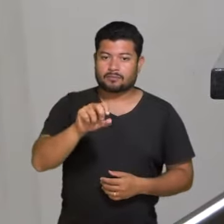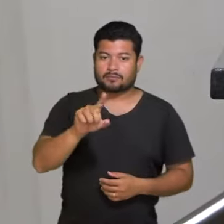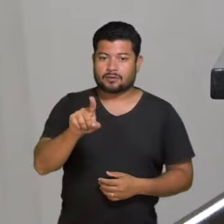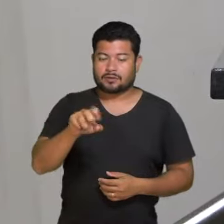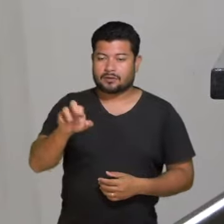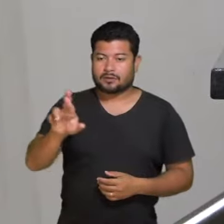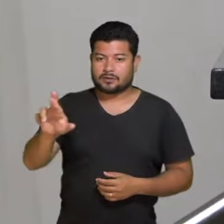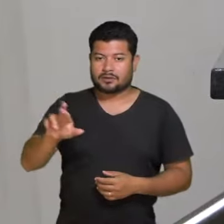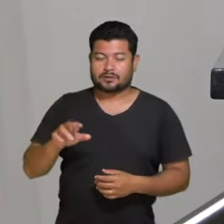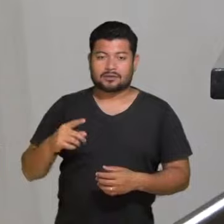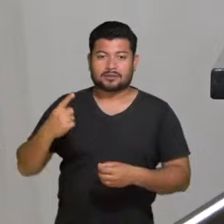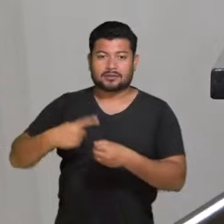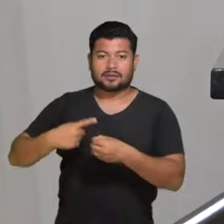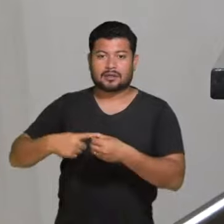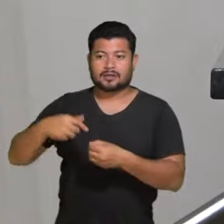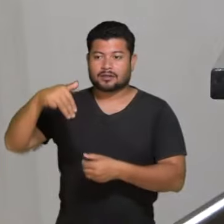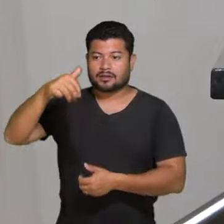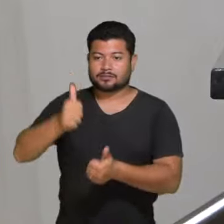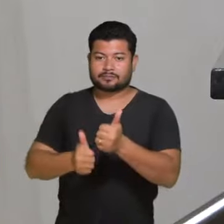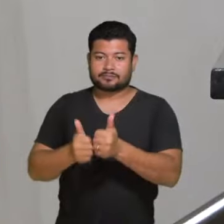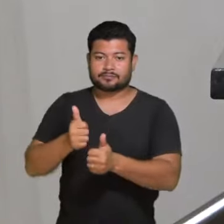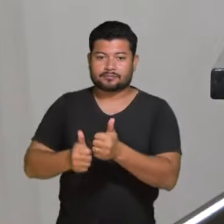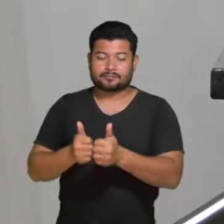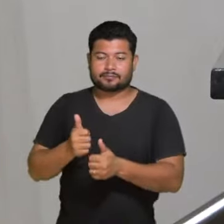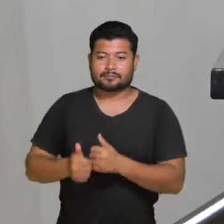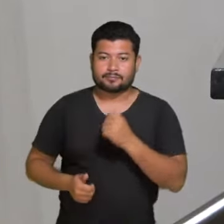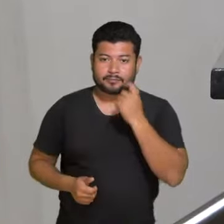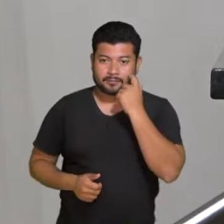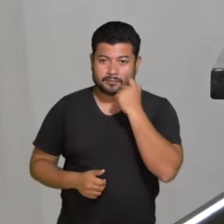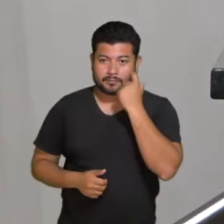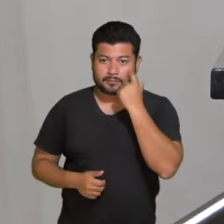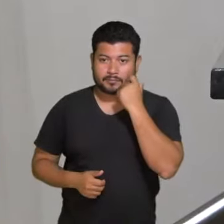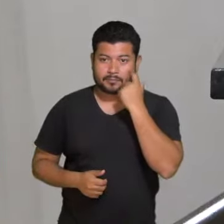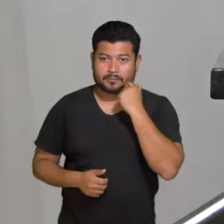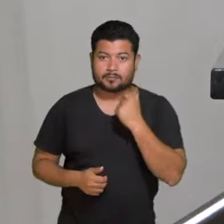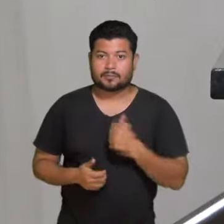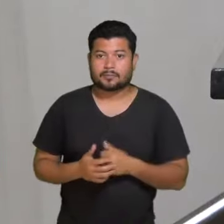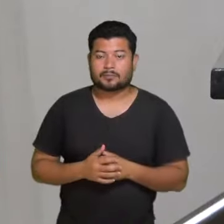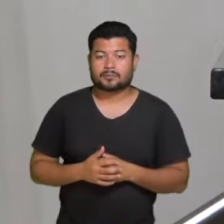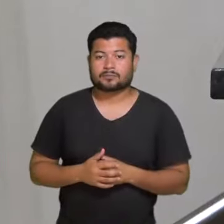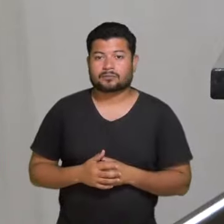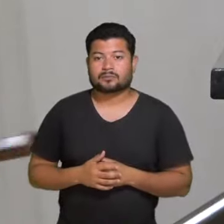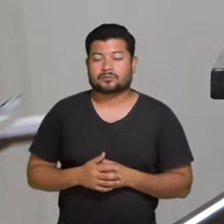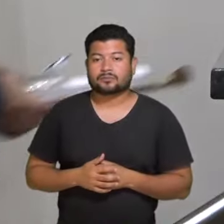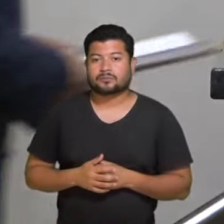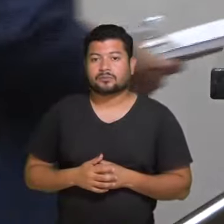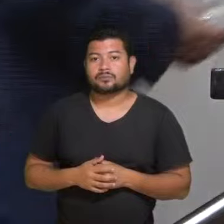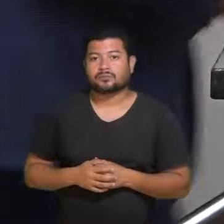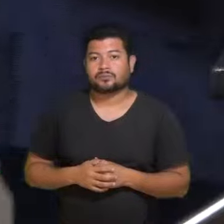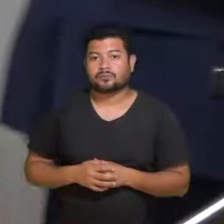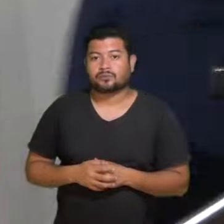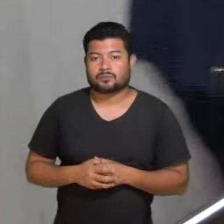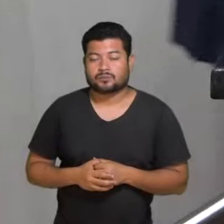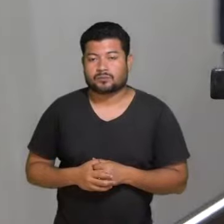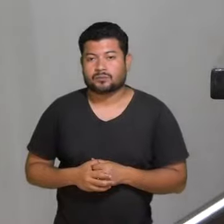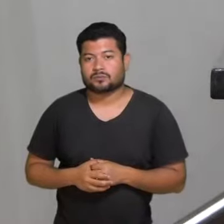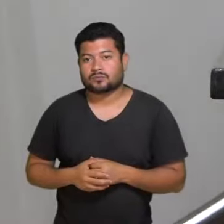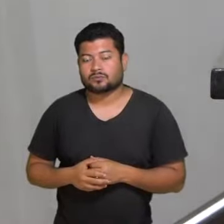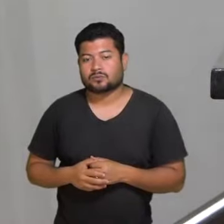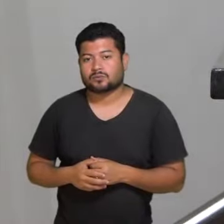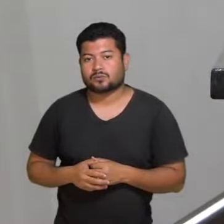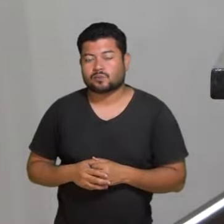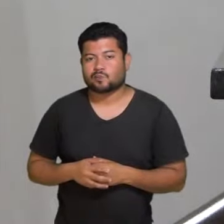Maravilha, que aqui nos acompanha, em seu nome. Cumprimentar todos os demais vereadores, os demais municípios que aqui estão